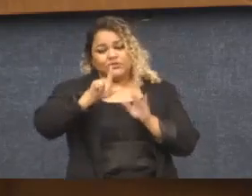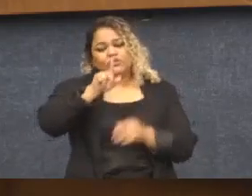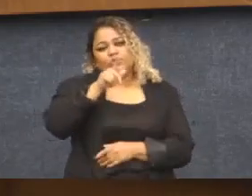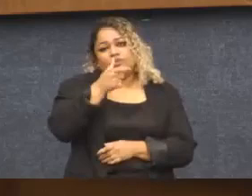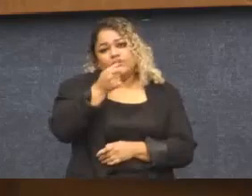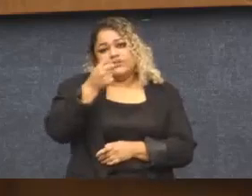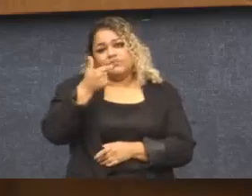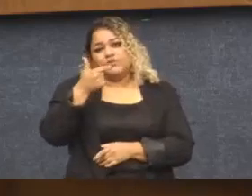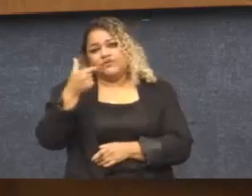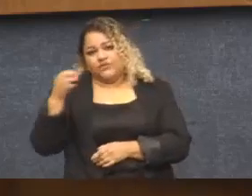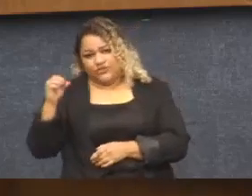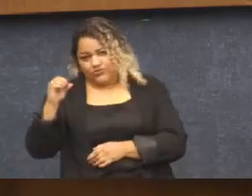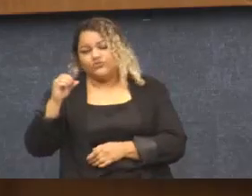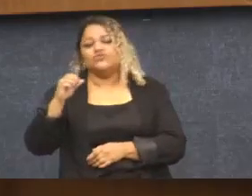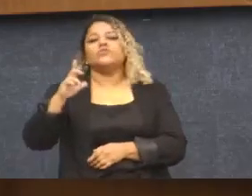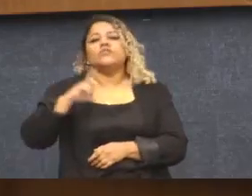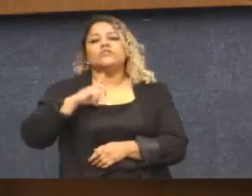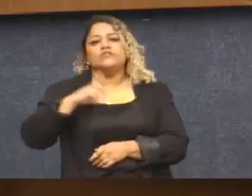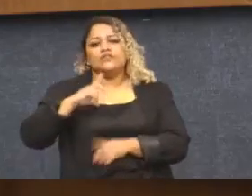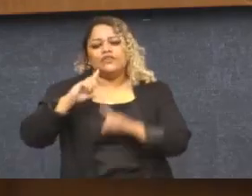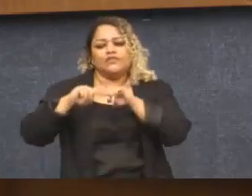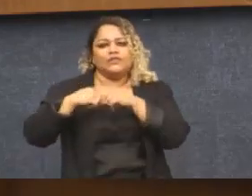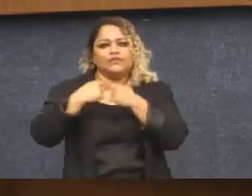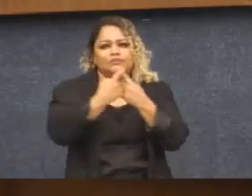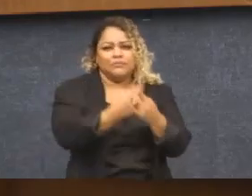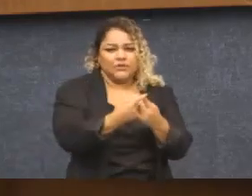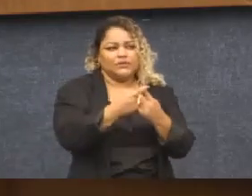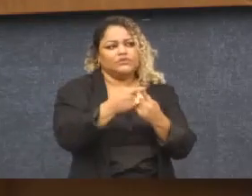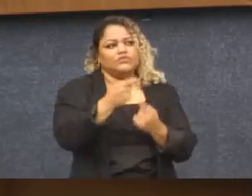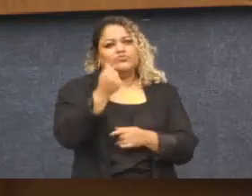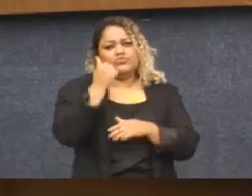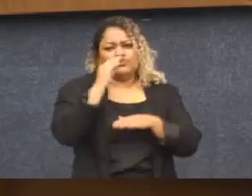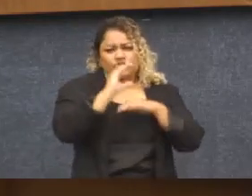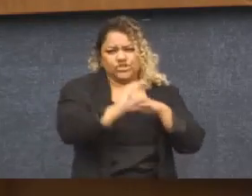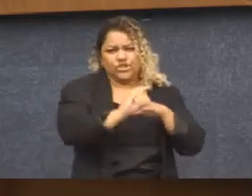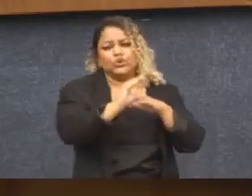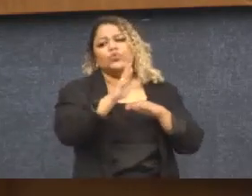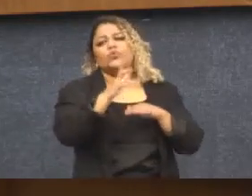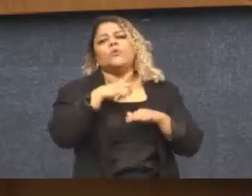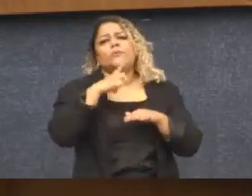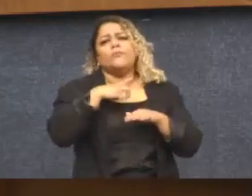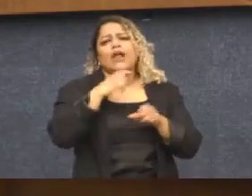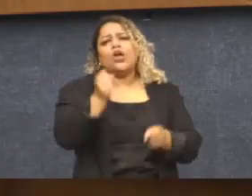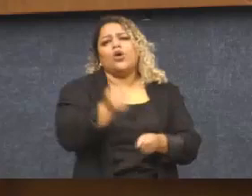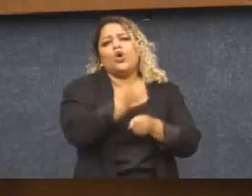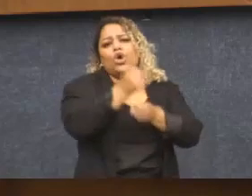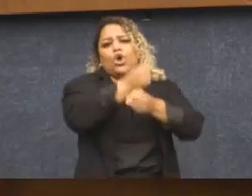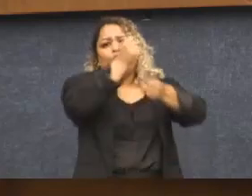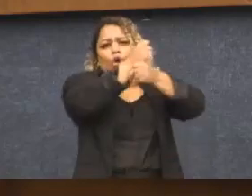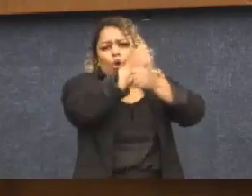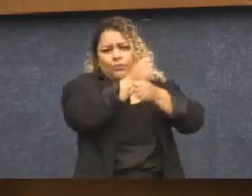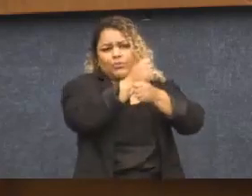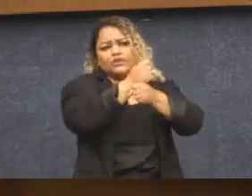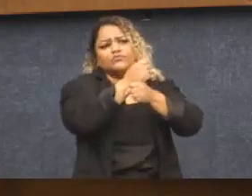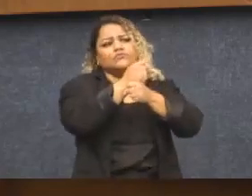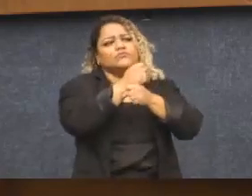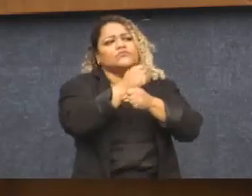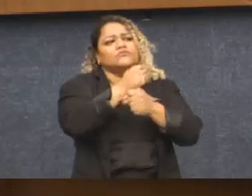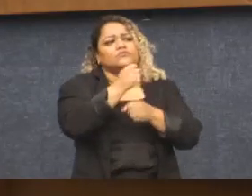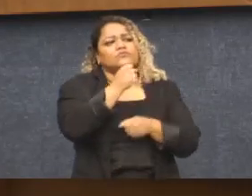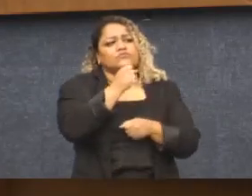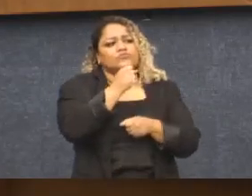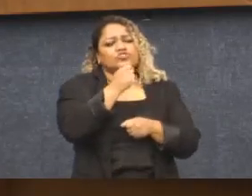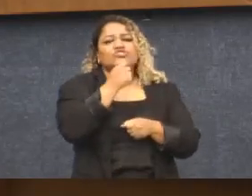do BIRD para obras de contenção de encheia na cidade. O senhor não estava aqui ainda, vereador Sérgio Fernando.